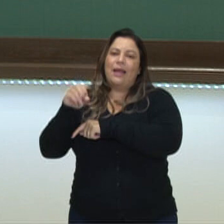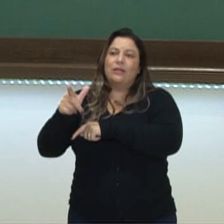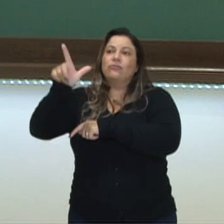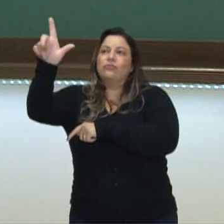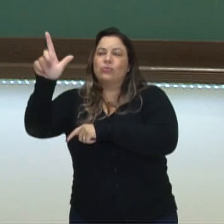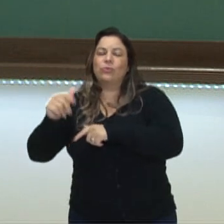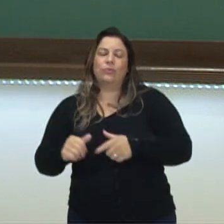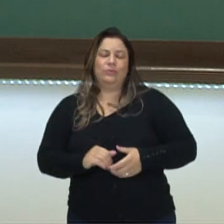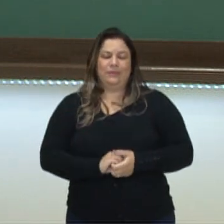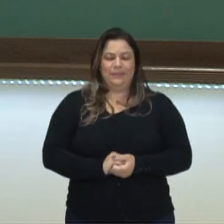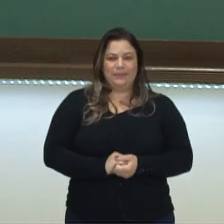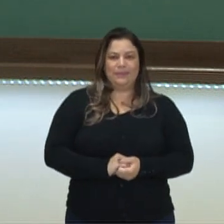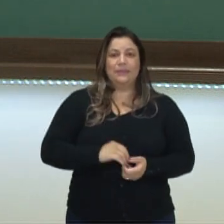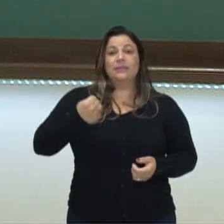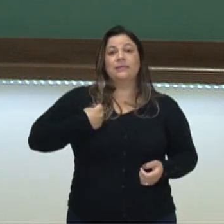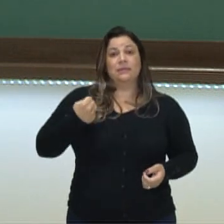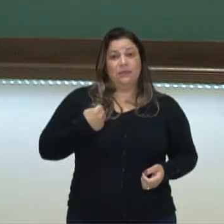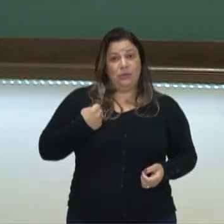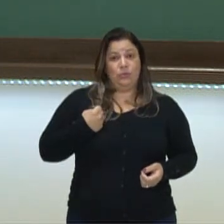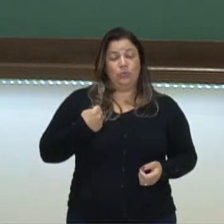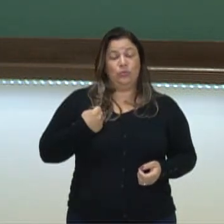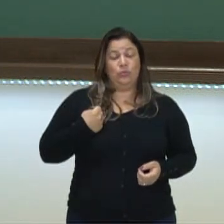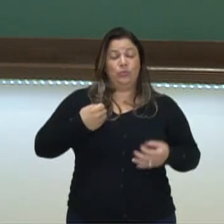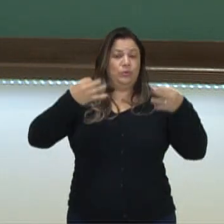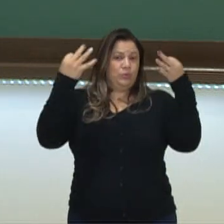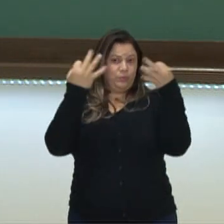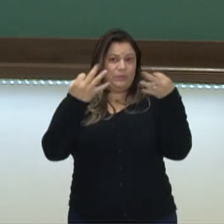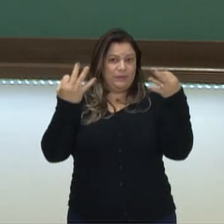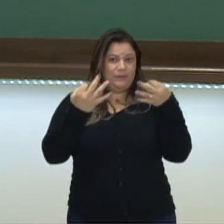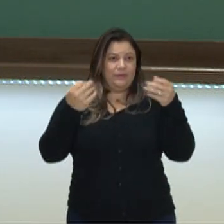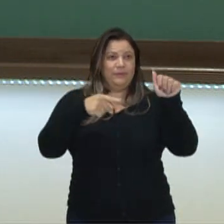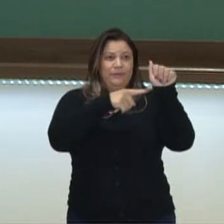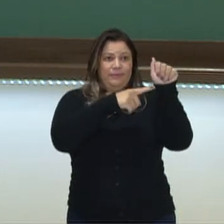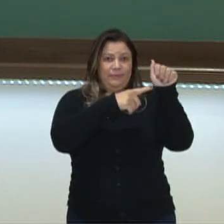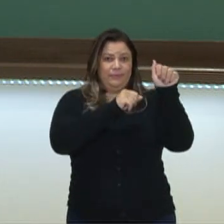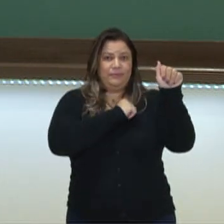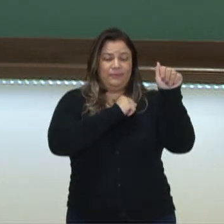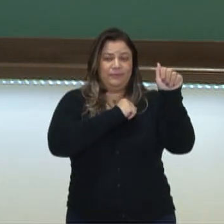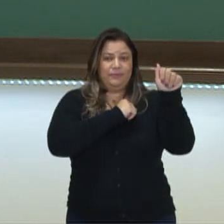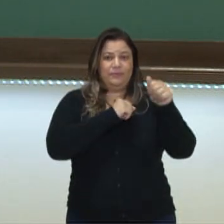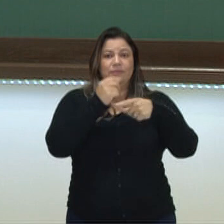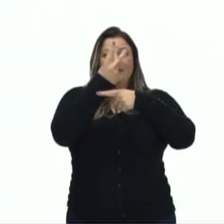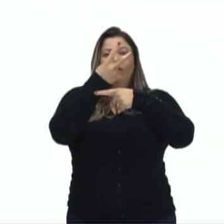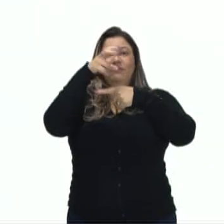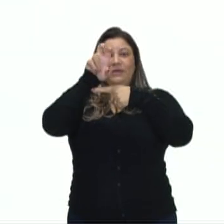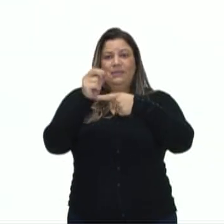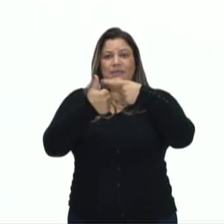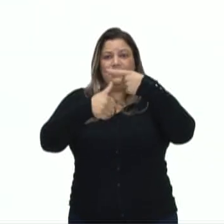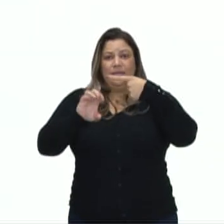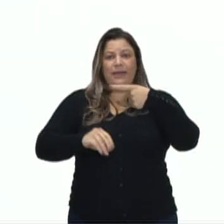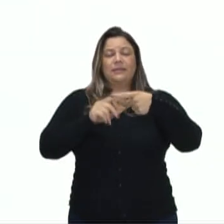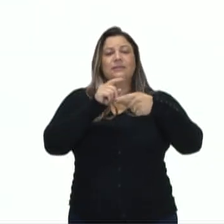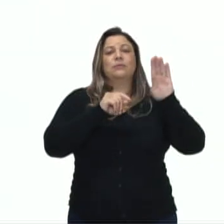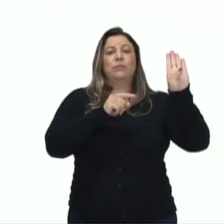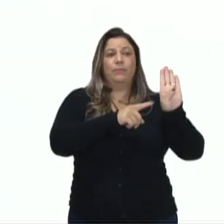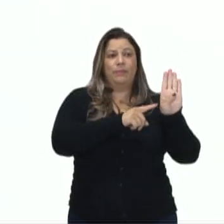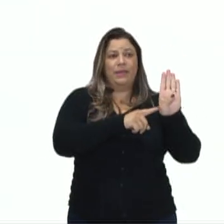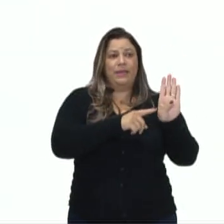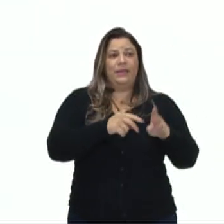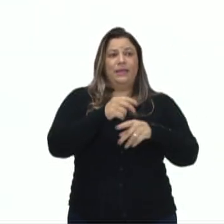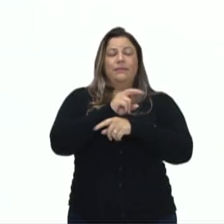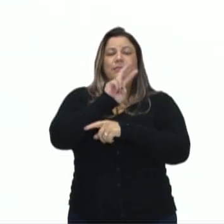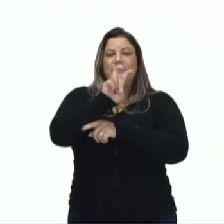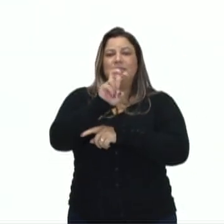ter frações que são números quadrados perfeitos. Na letra A, eu tenho 25 décimos. Na letra B, eu tenho